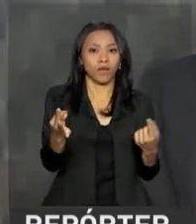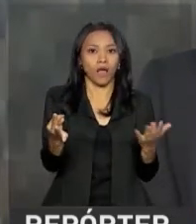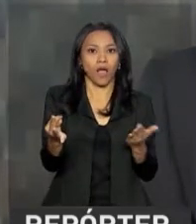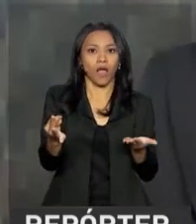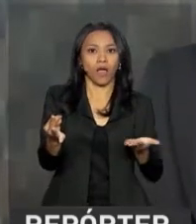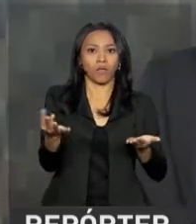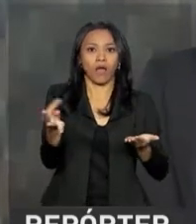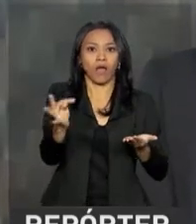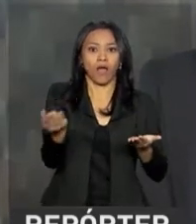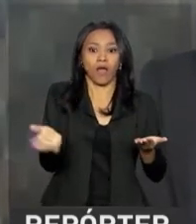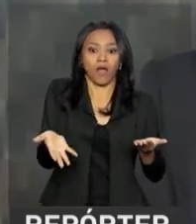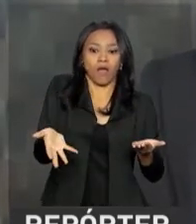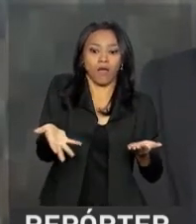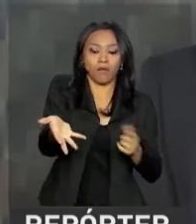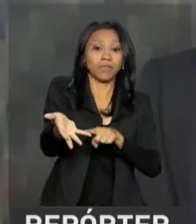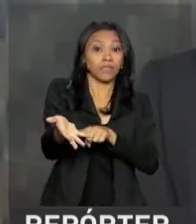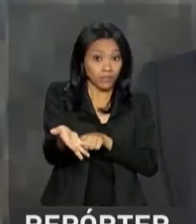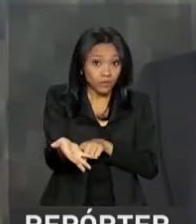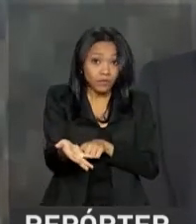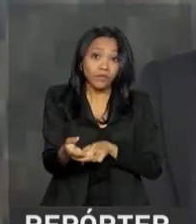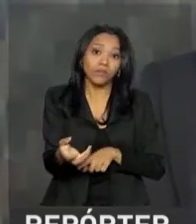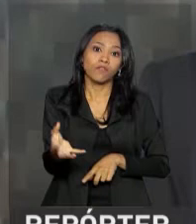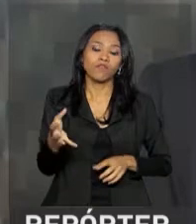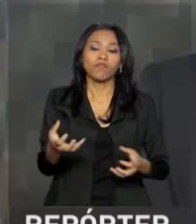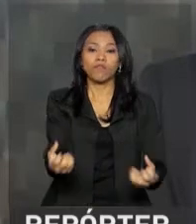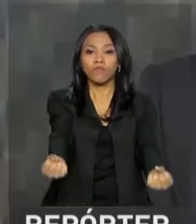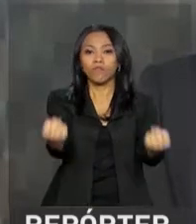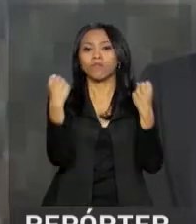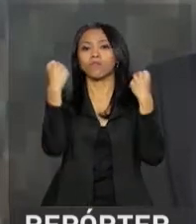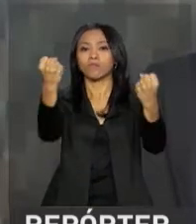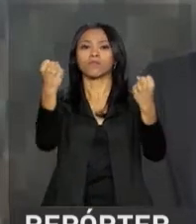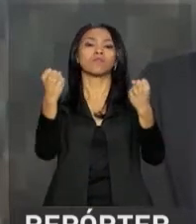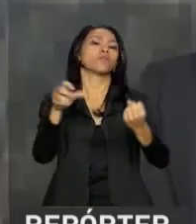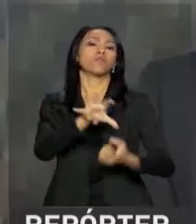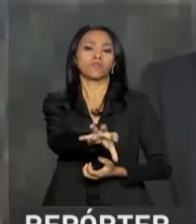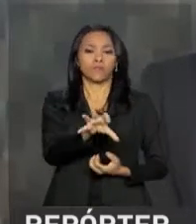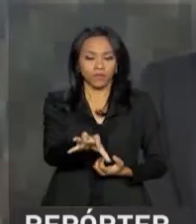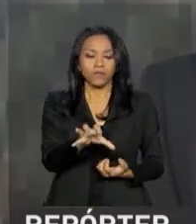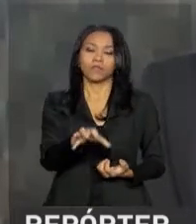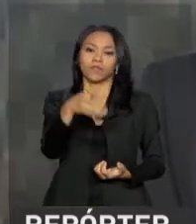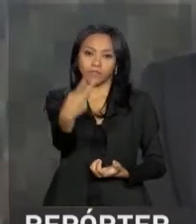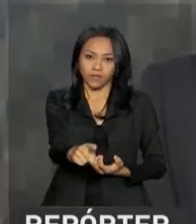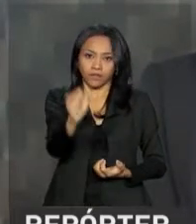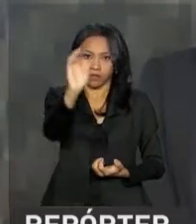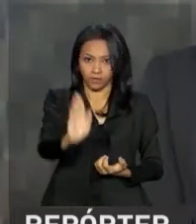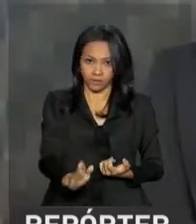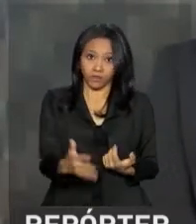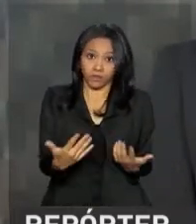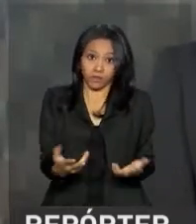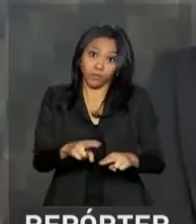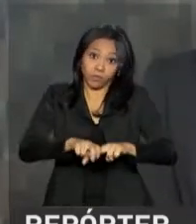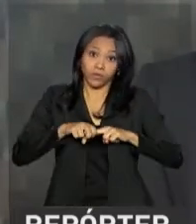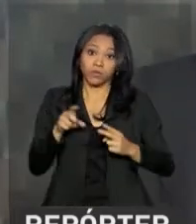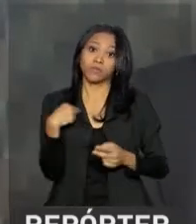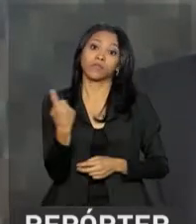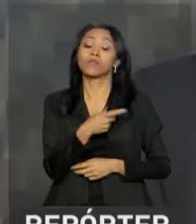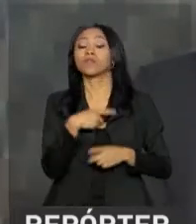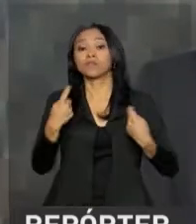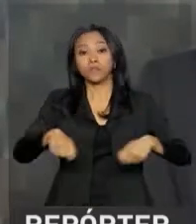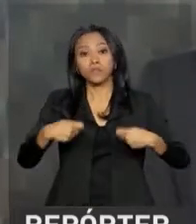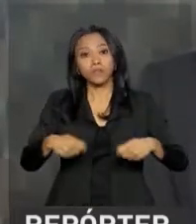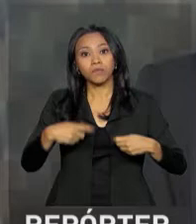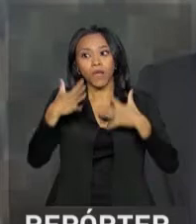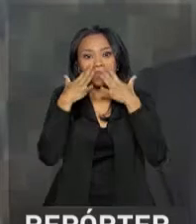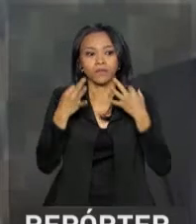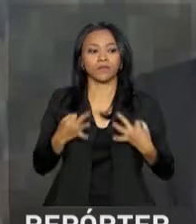isso vai ter um impacto forte aqui na nossa produtividade nossa competitividade e por isso nós precisamos estar